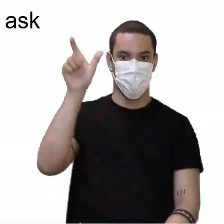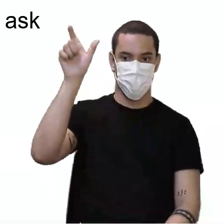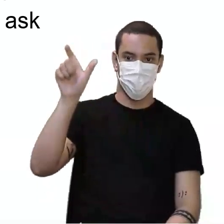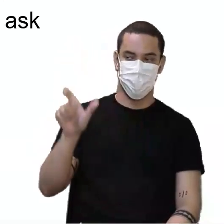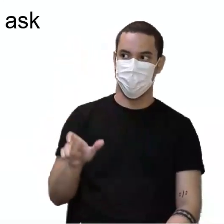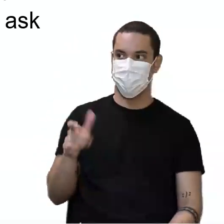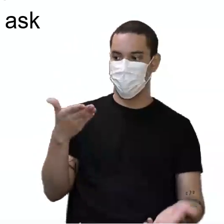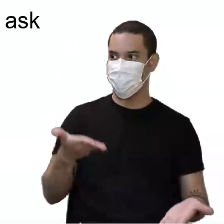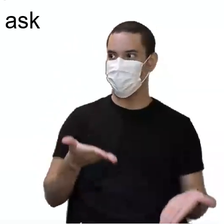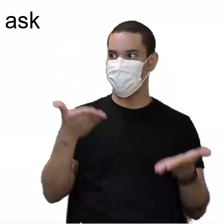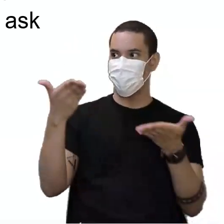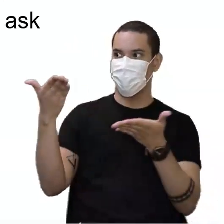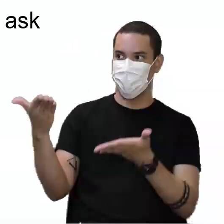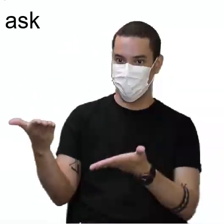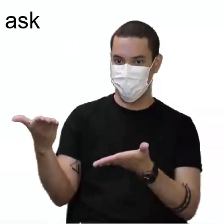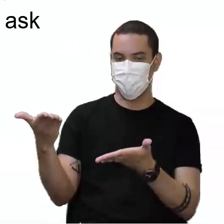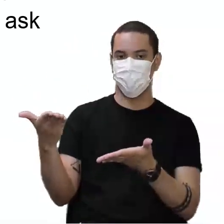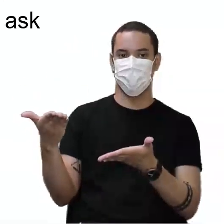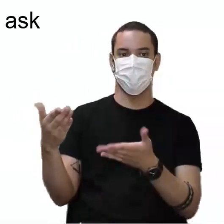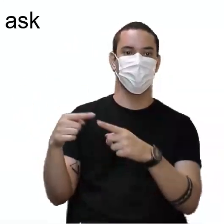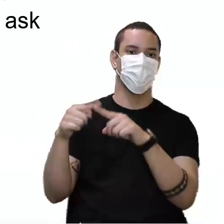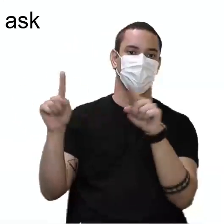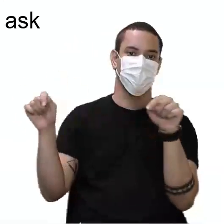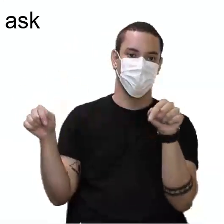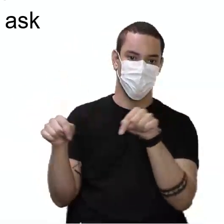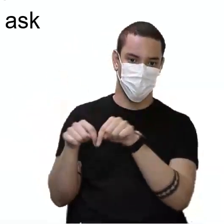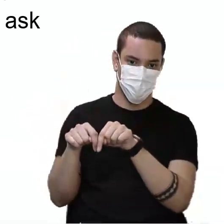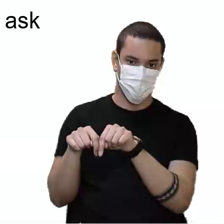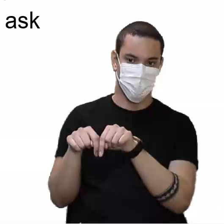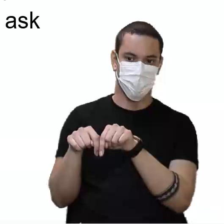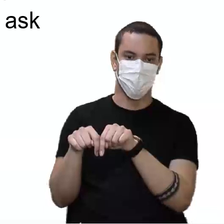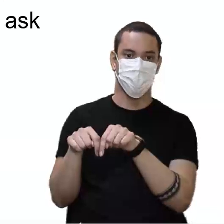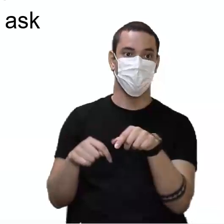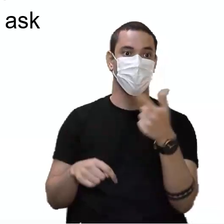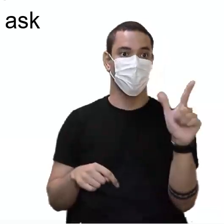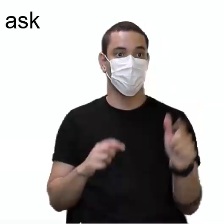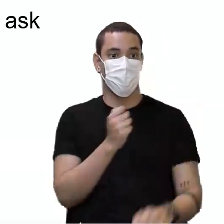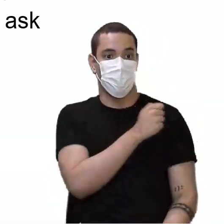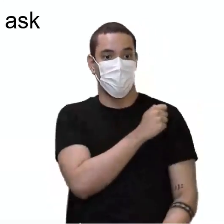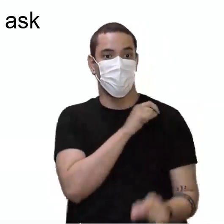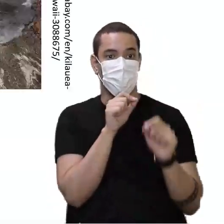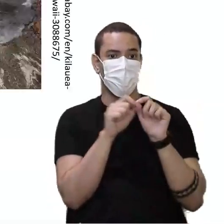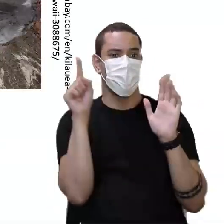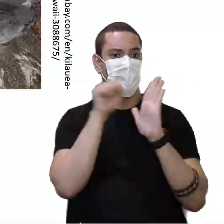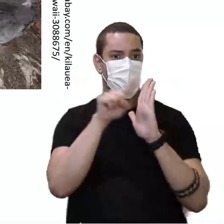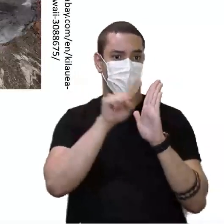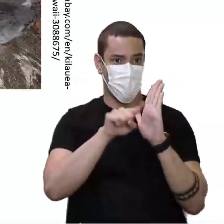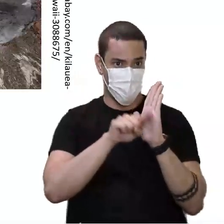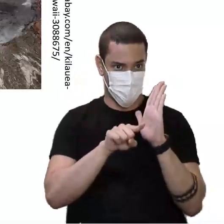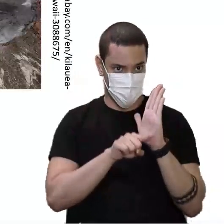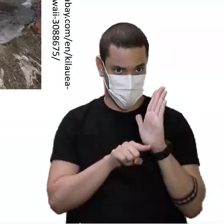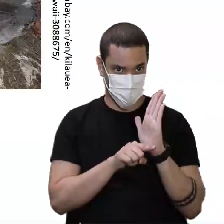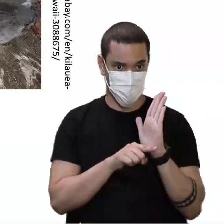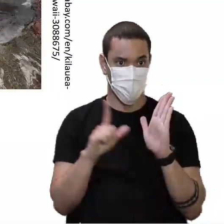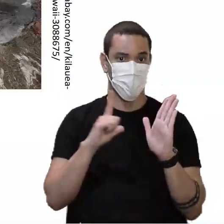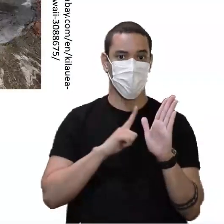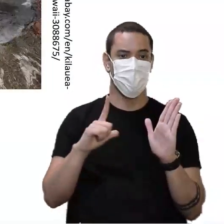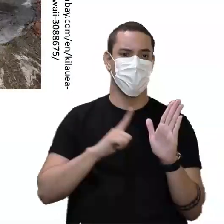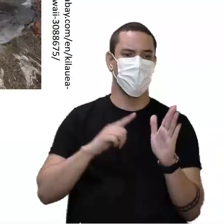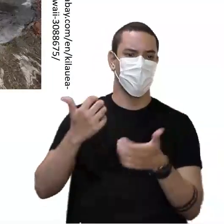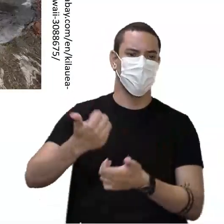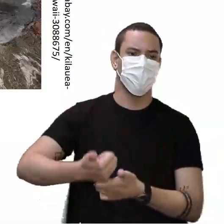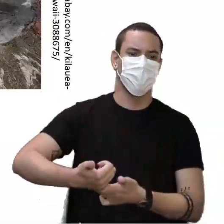que foi convidada para ir para uma sala de aula e os alunos fazerem perguntas para eles. Então, temos